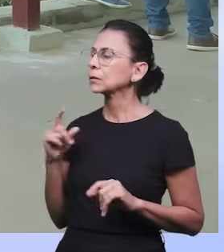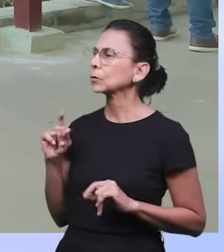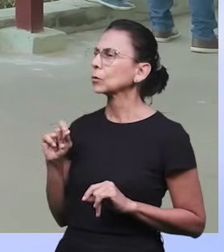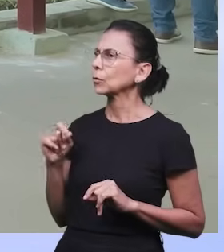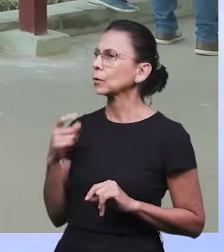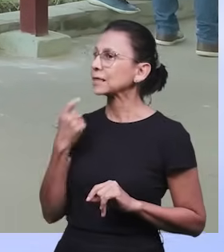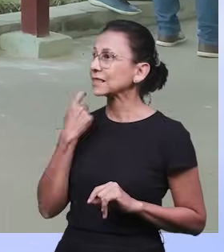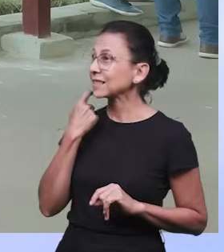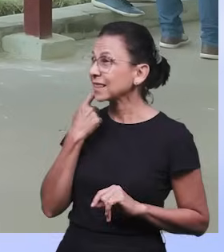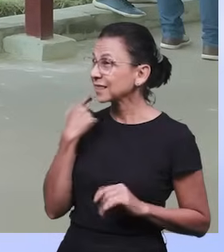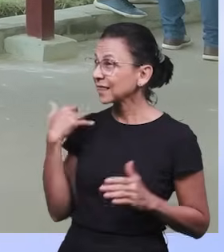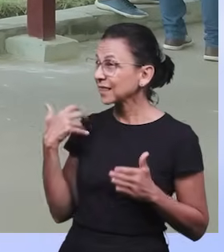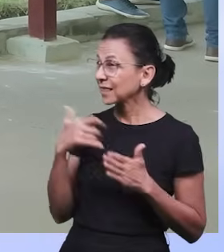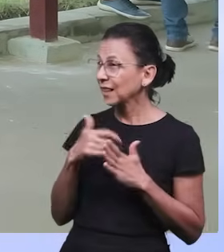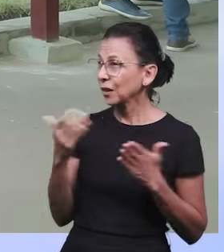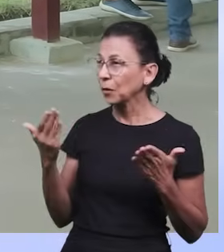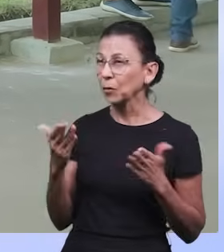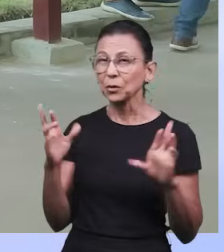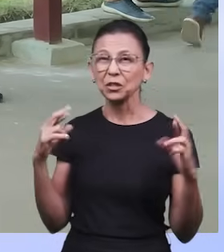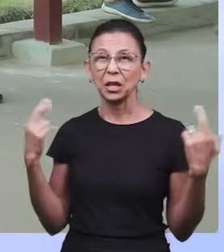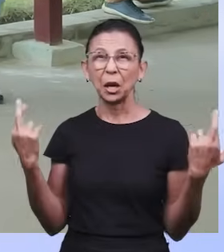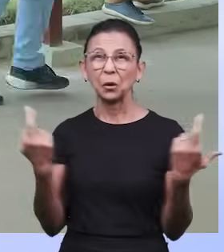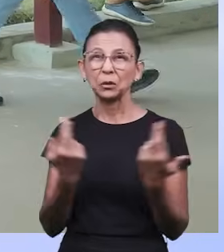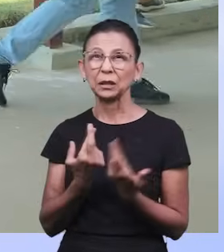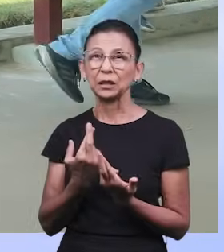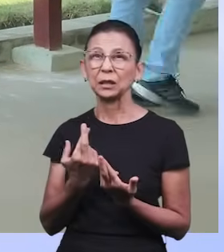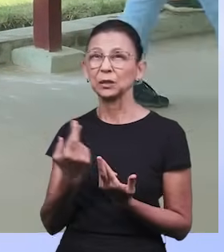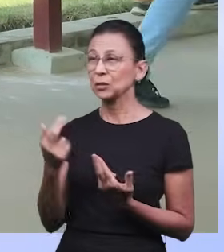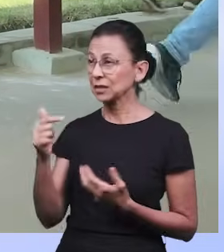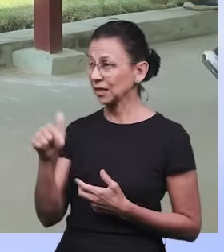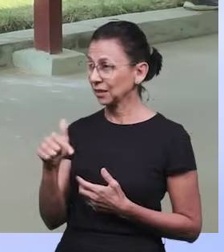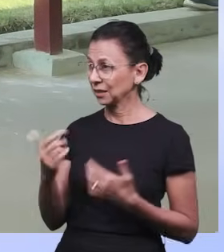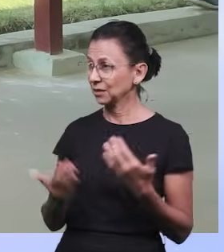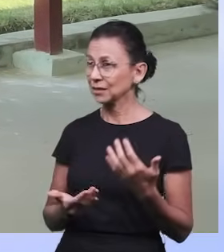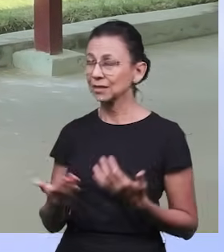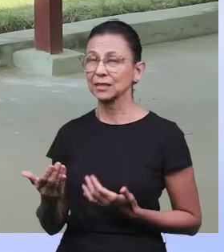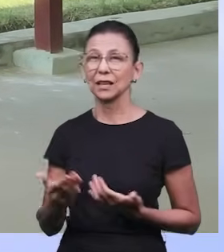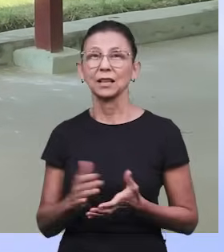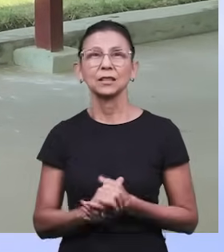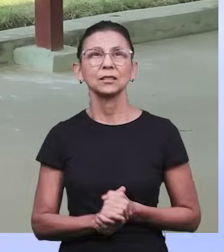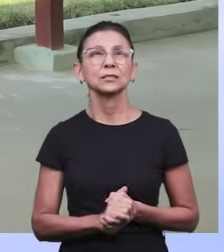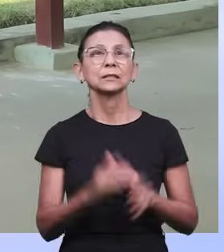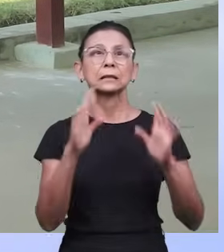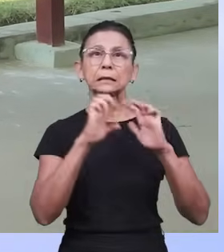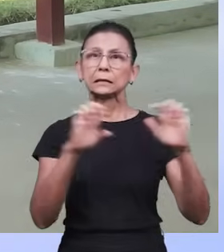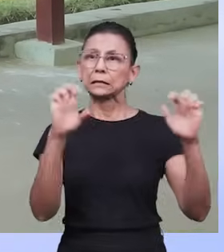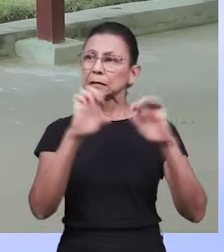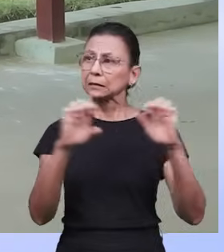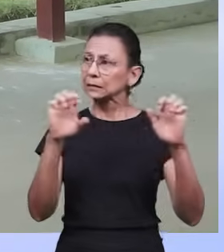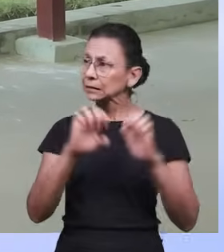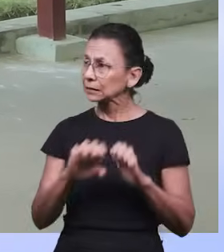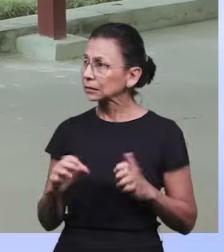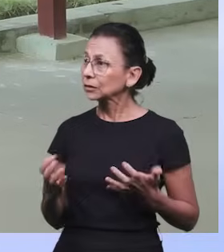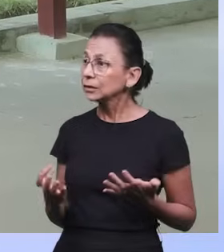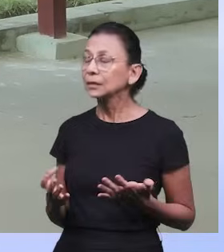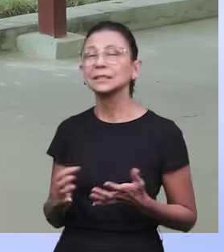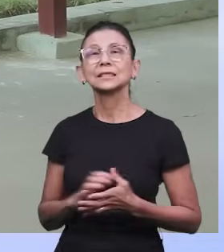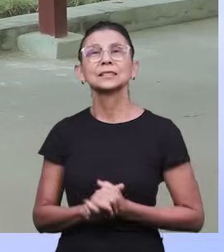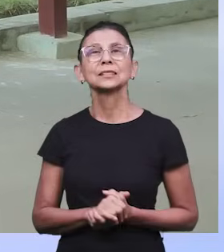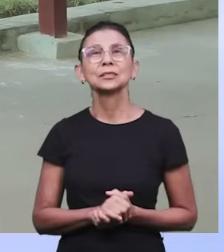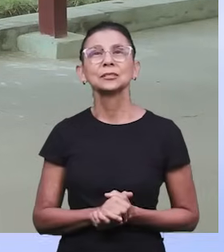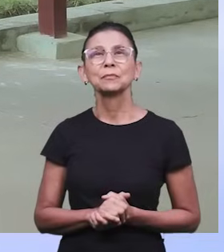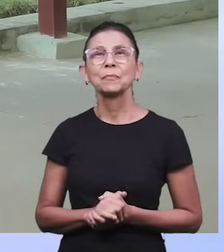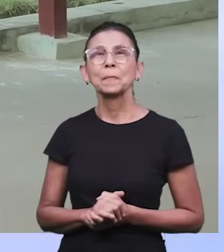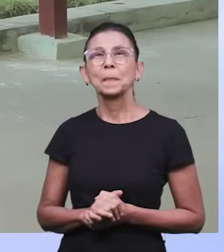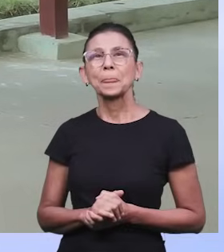desde sexta-feira? Os irmãos estão reunidos, vivendo experiências gloriosas, principalmente nas evangelizações. Conta um pouquinho para a gente qual foi essa